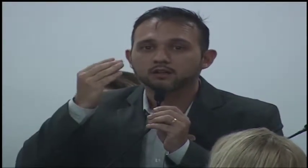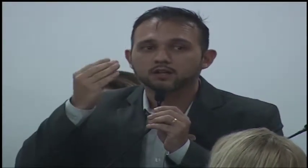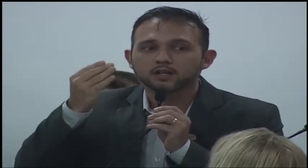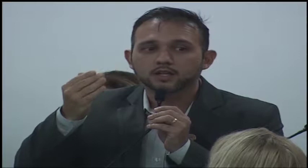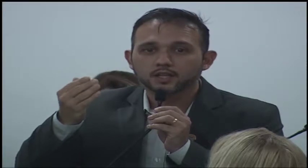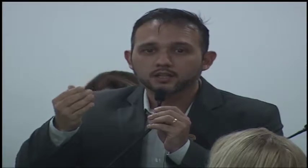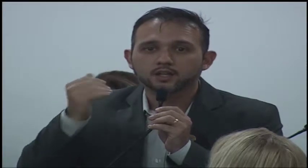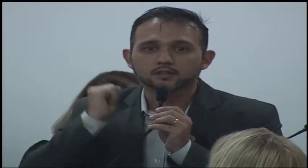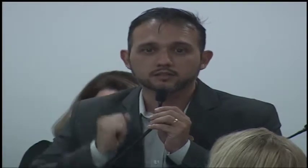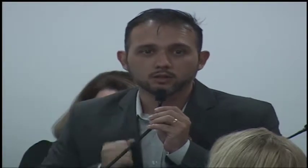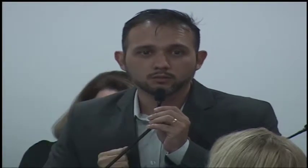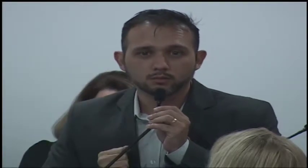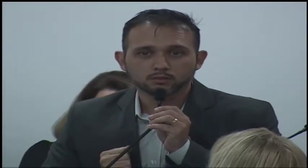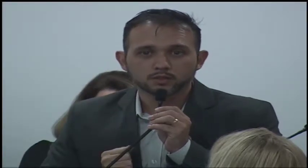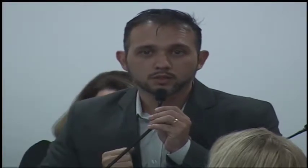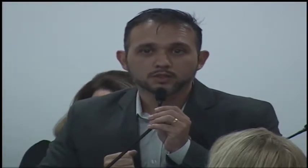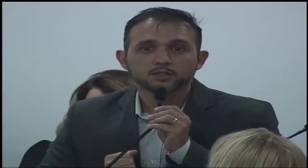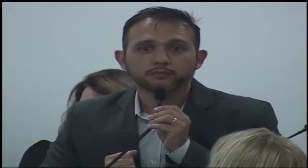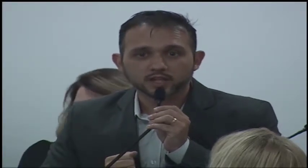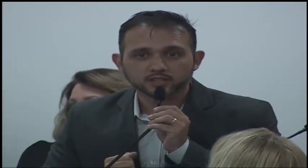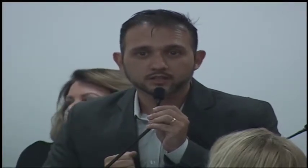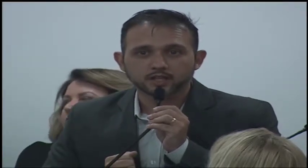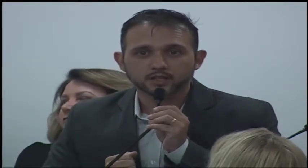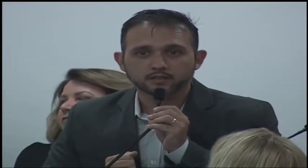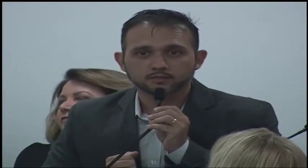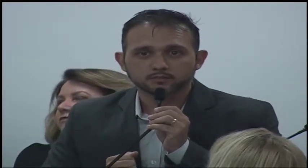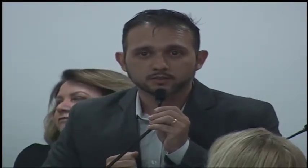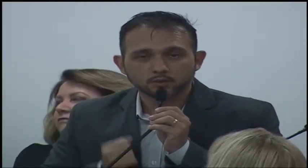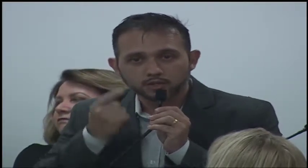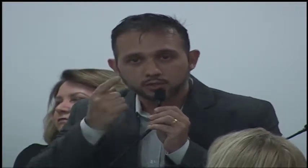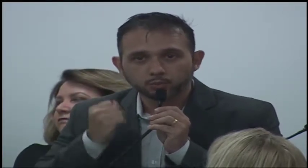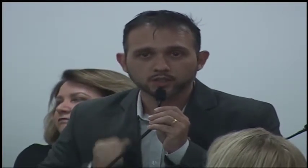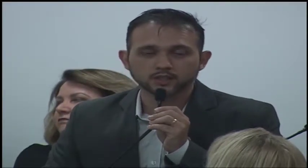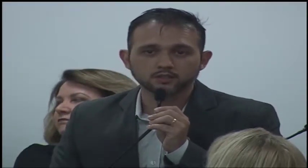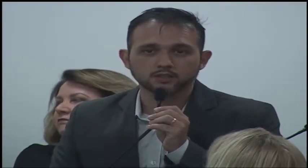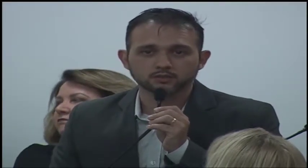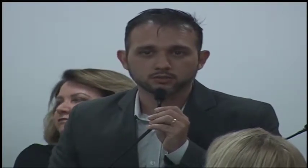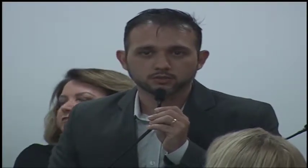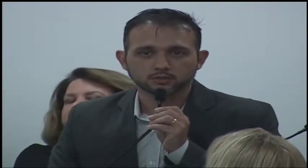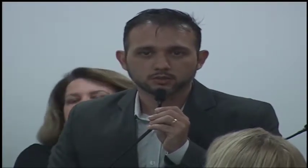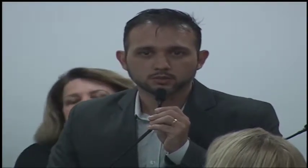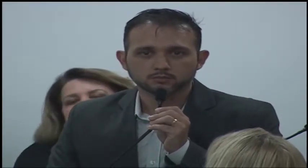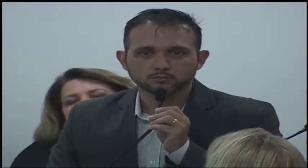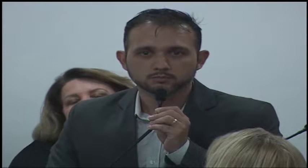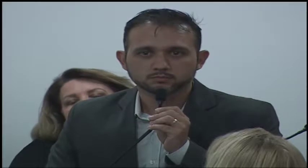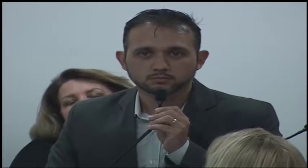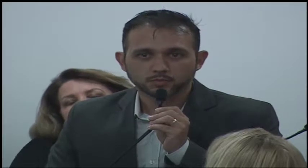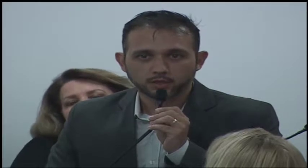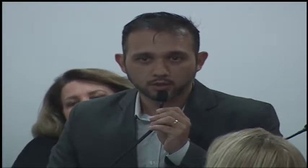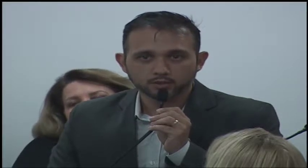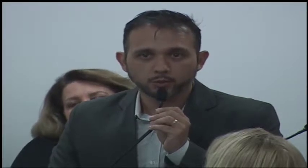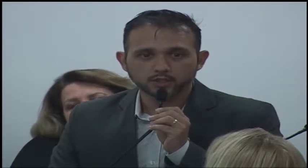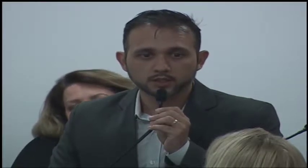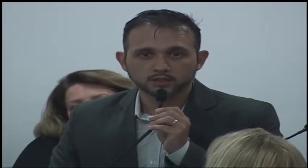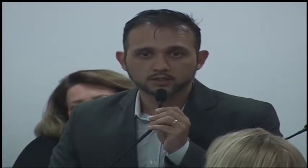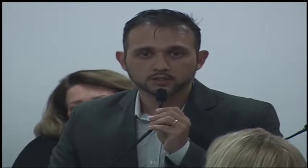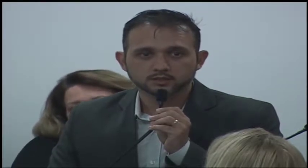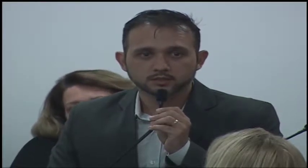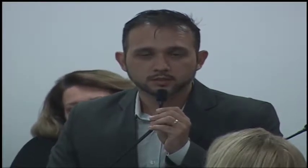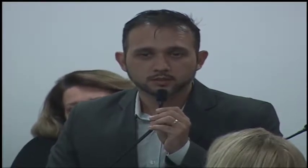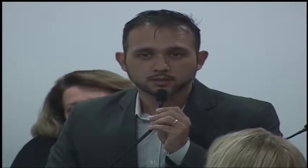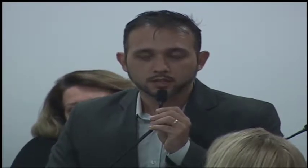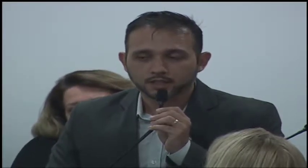uma indicação de faixa etária. Eu acho importante isso. Eu acho